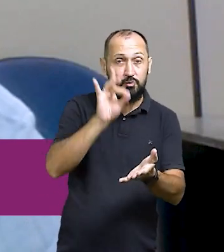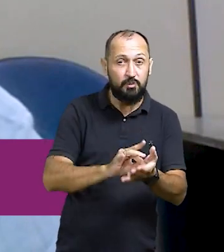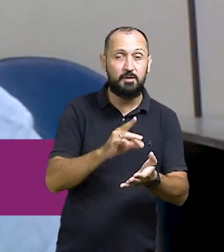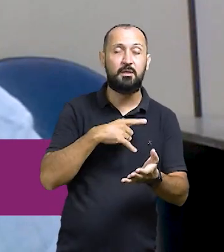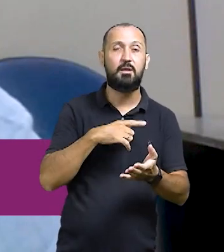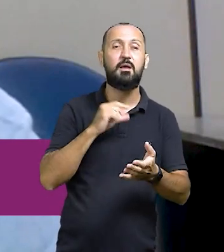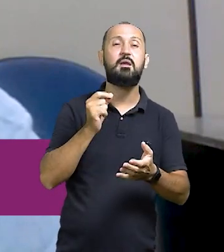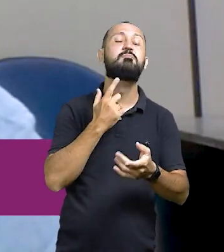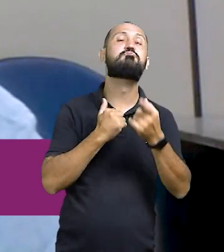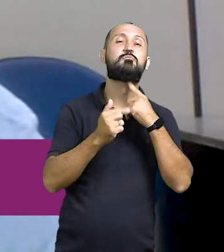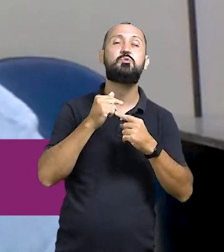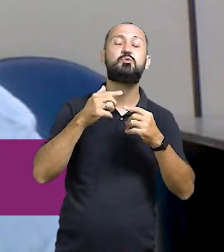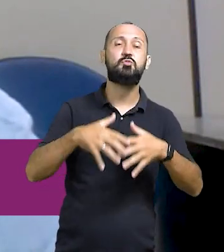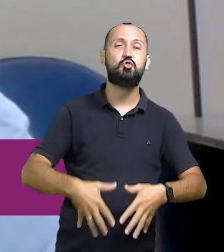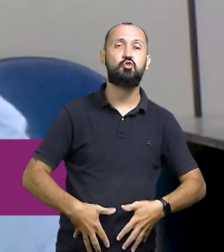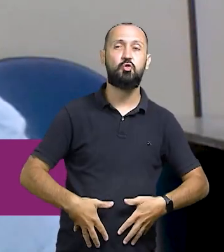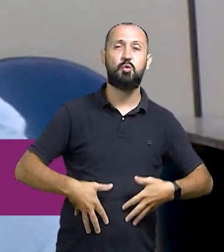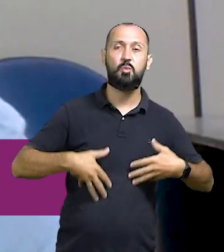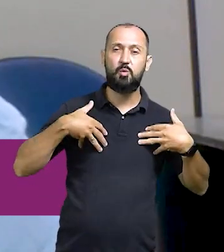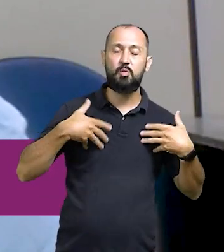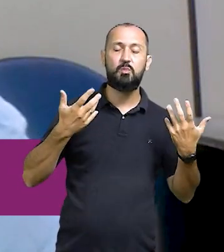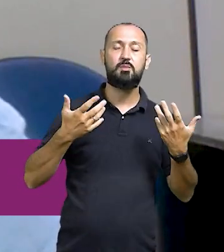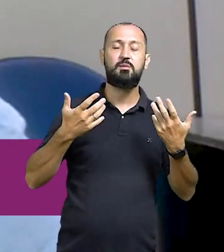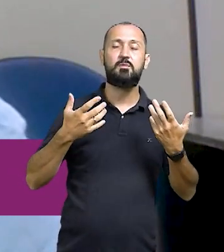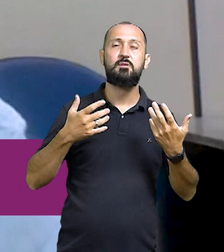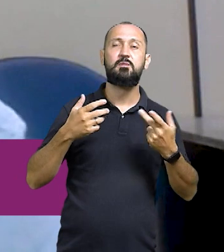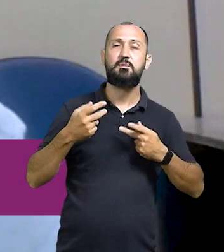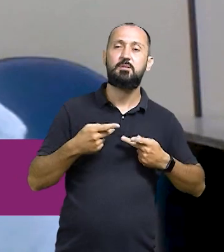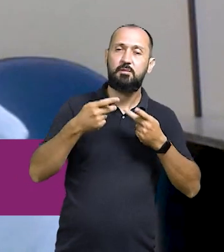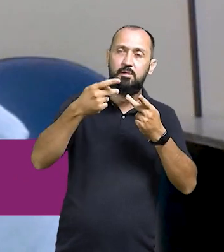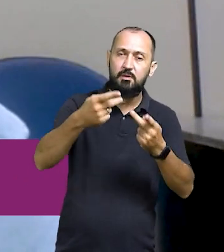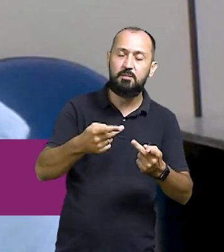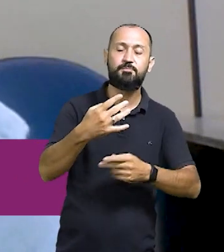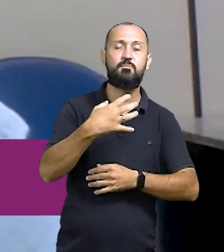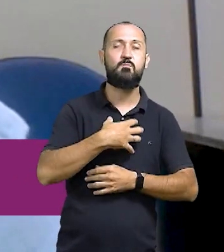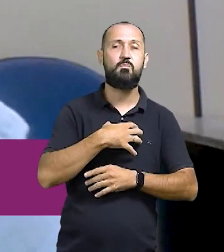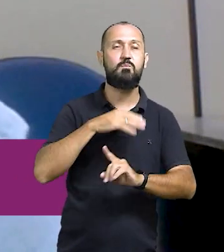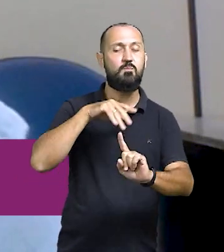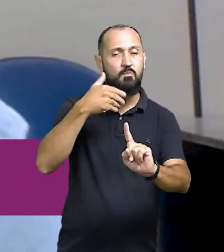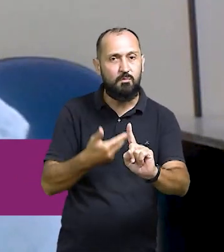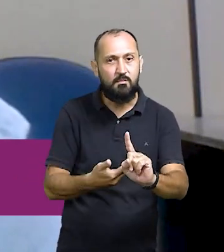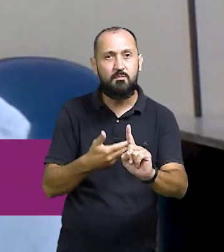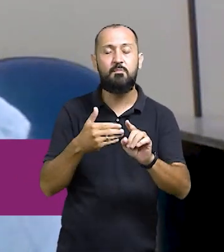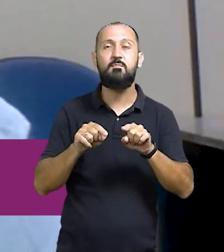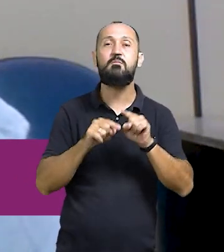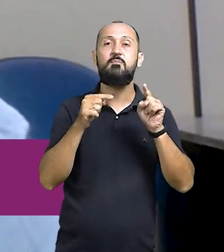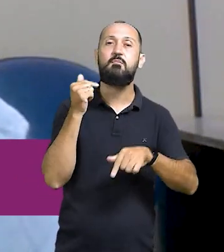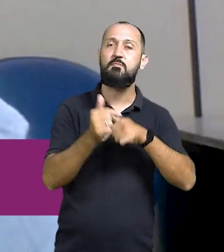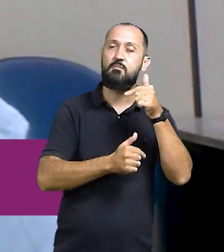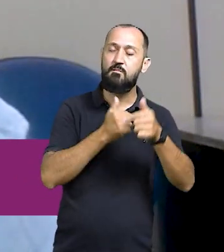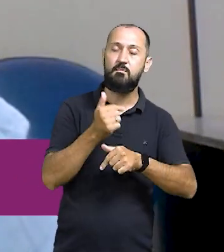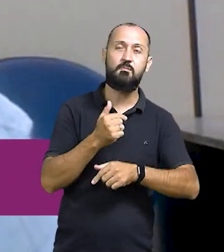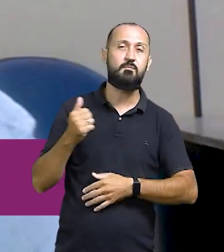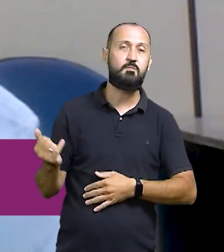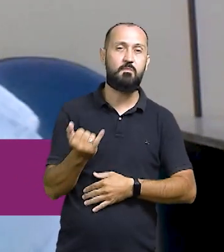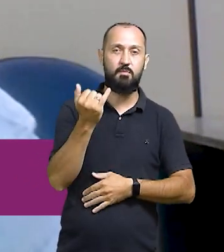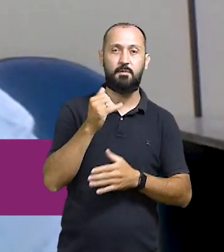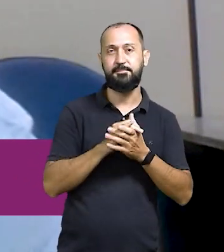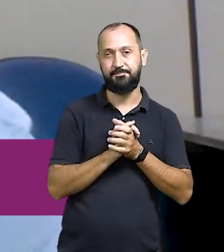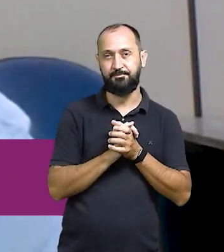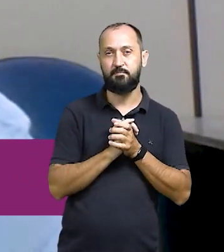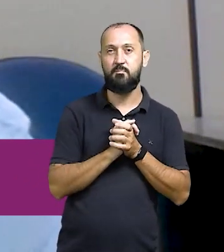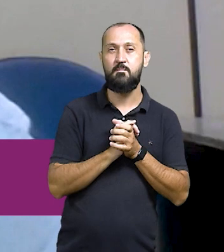na educação, né, no campo da segurança pública, na assistência social e das demais secretarias. Sozinha a gente não